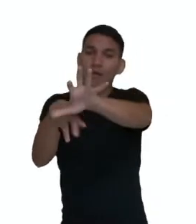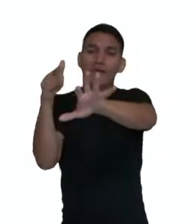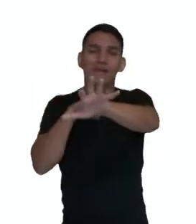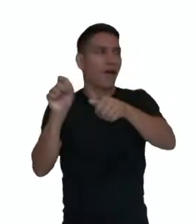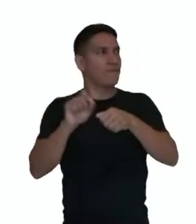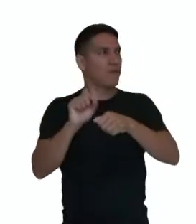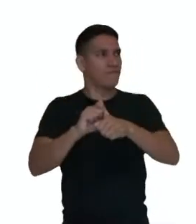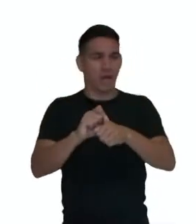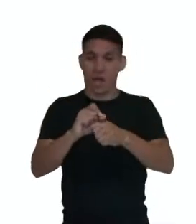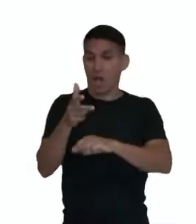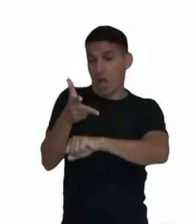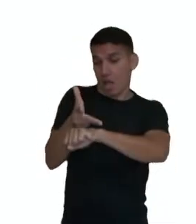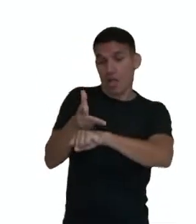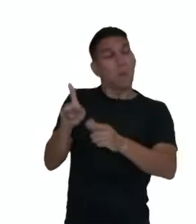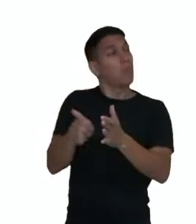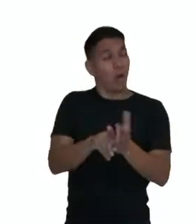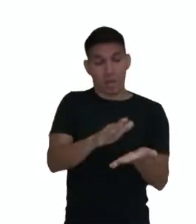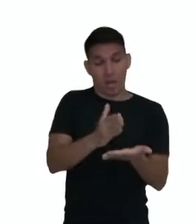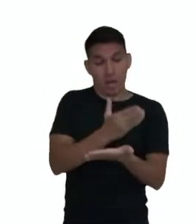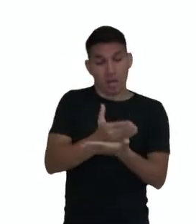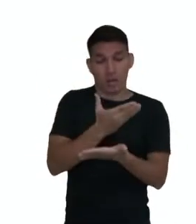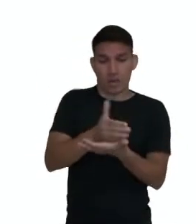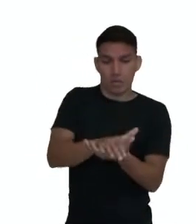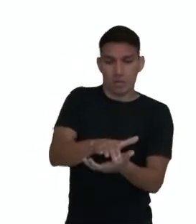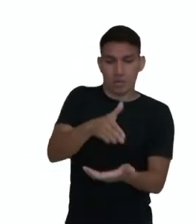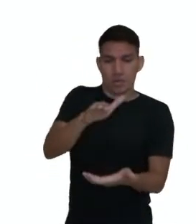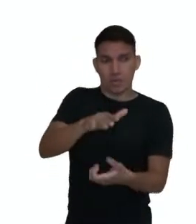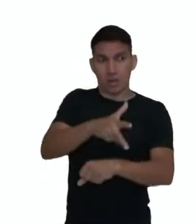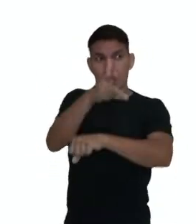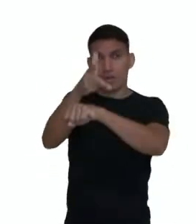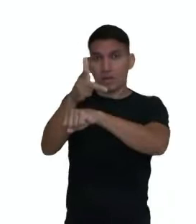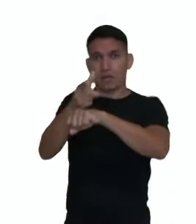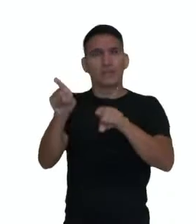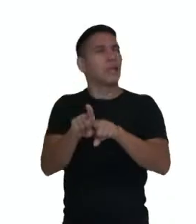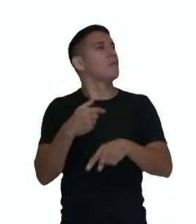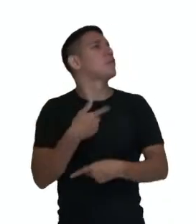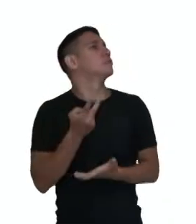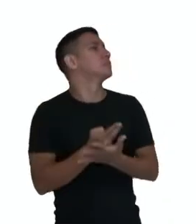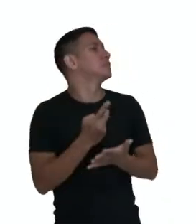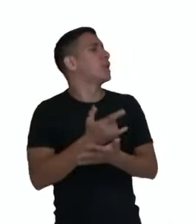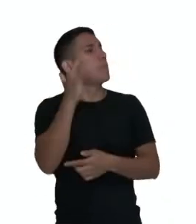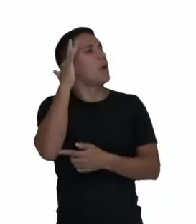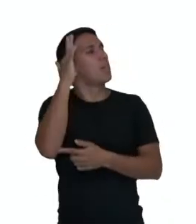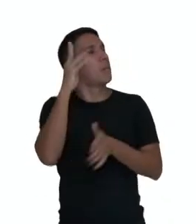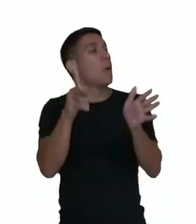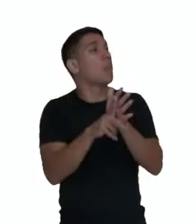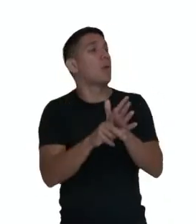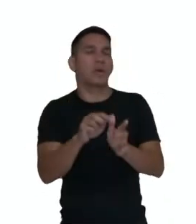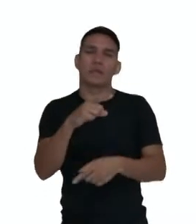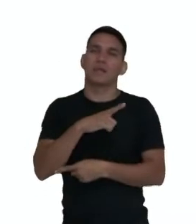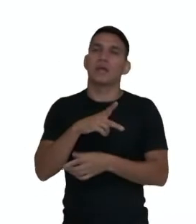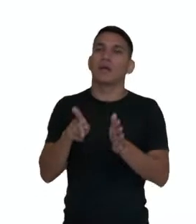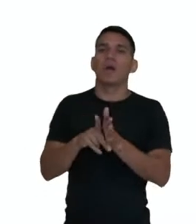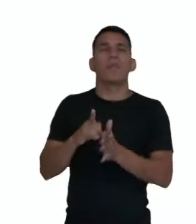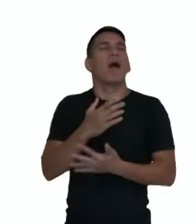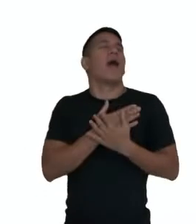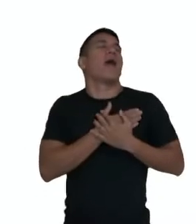minha câmera em cima dos livros do colégio. Eu sempre improvisei muito e sempre fui muito apaixonada.